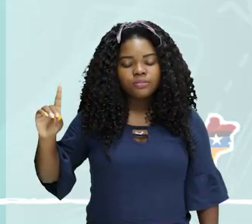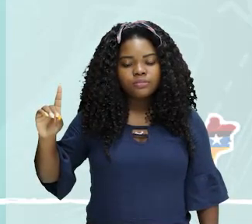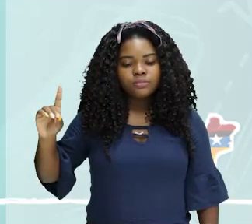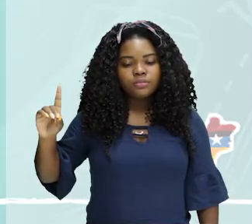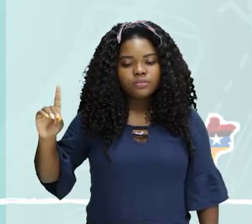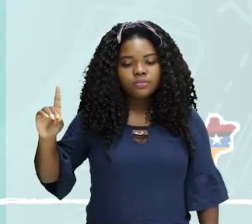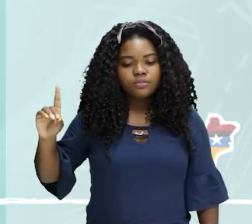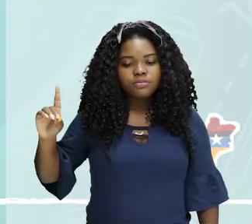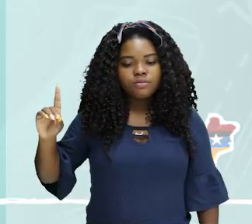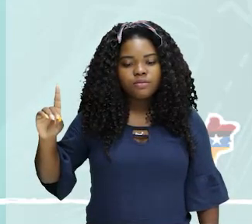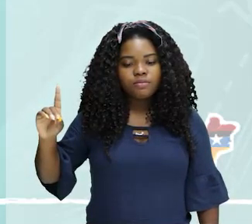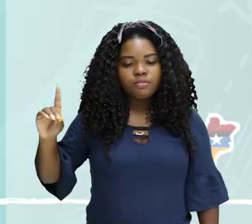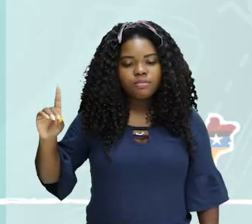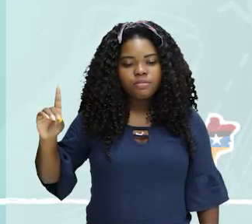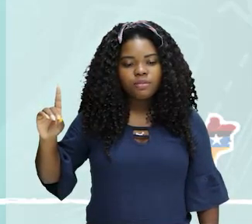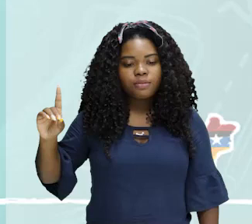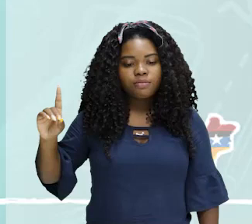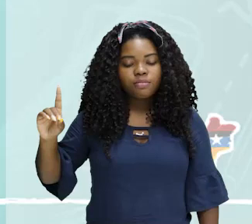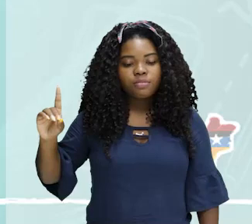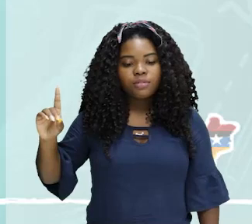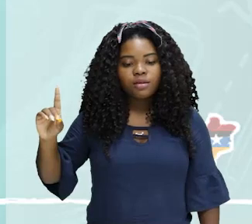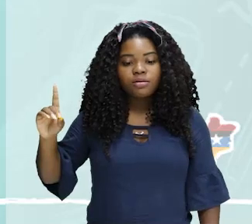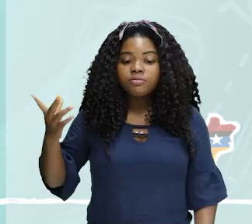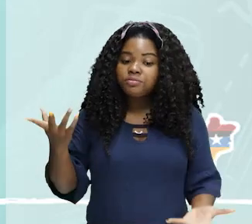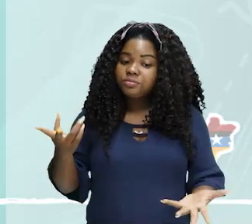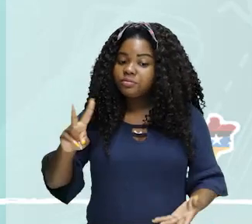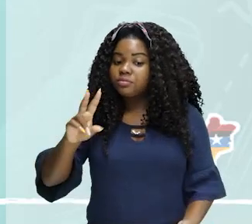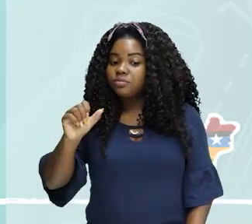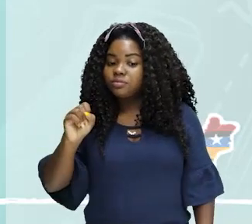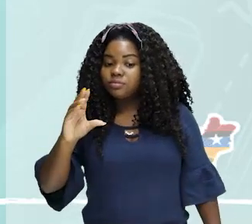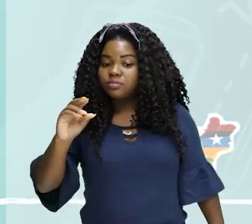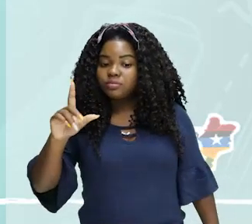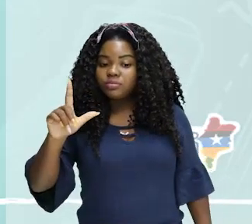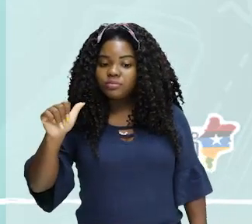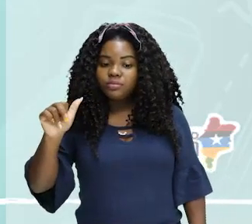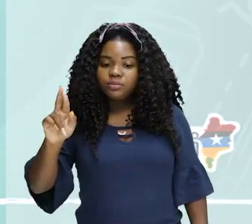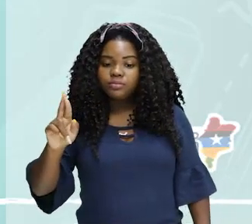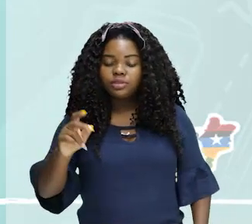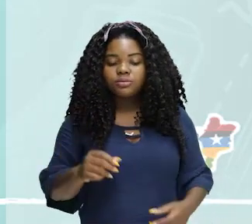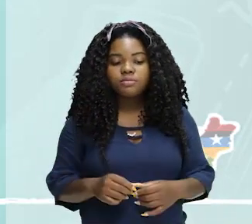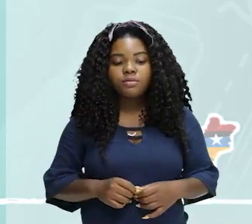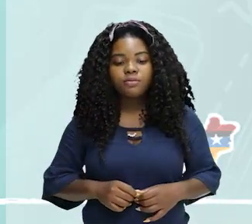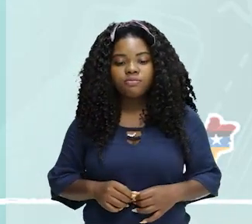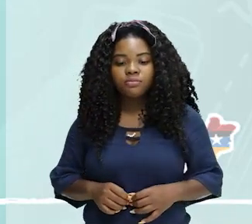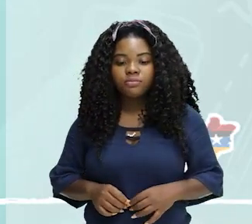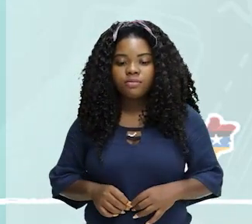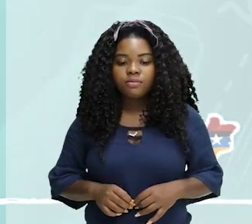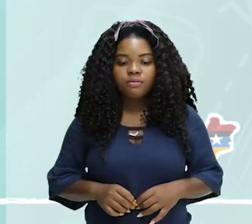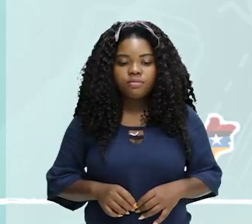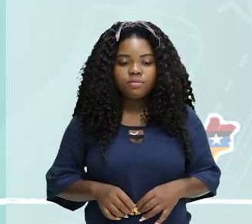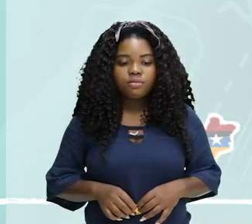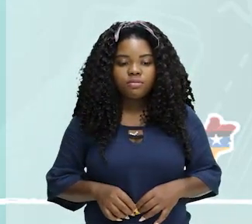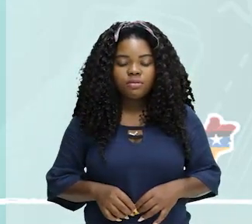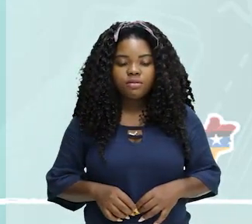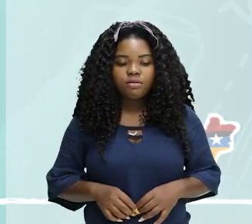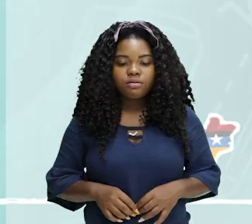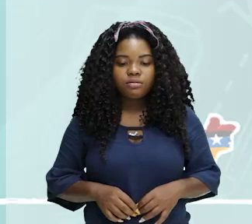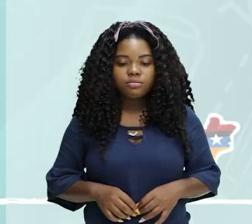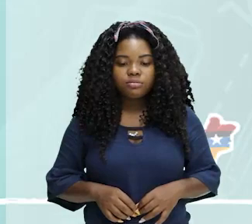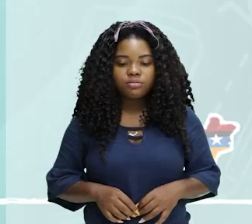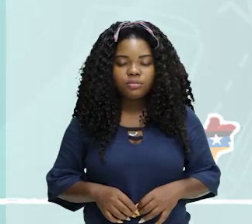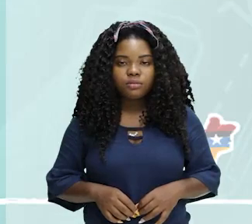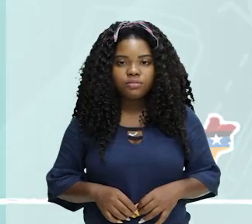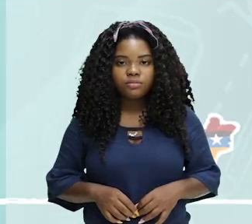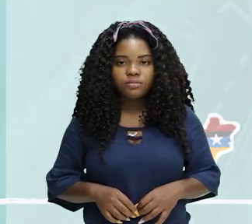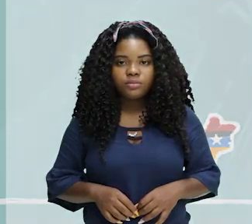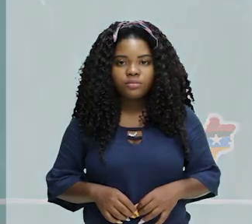avasculares. Pessoal, gimnosperma é planta vascular, certo? Possui somente raízes, caule, plantas de